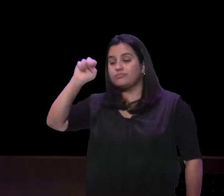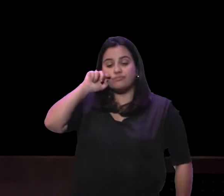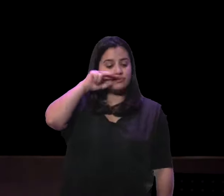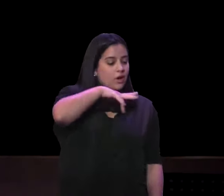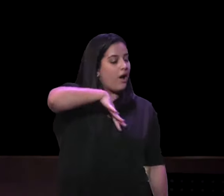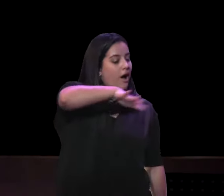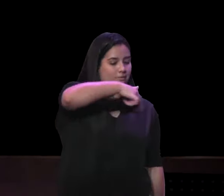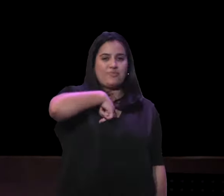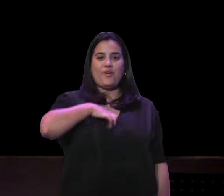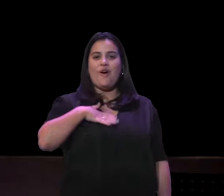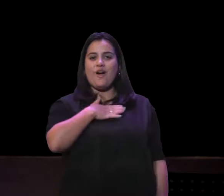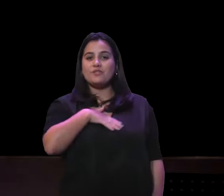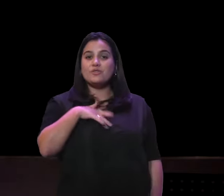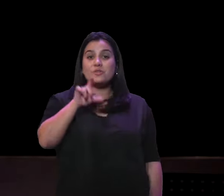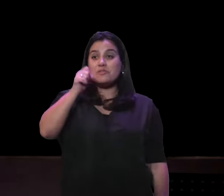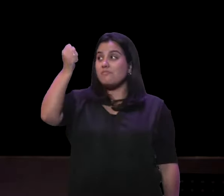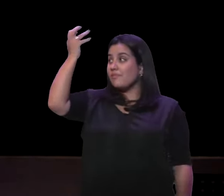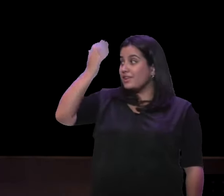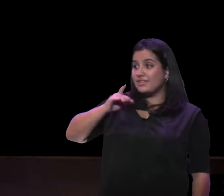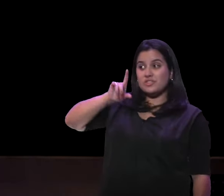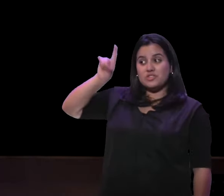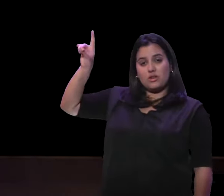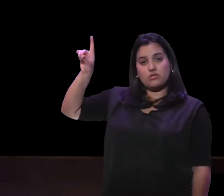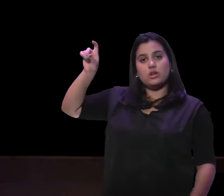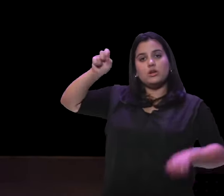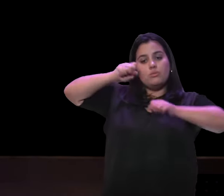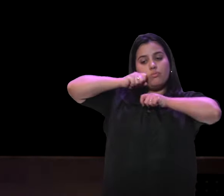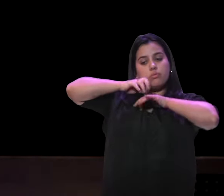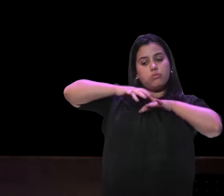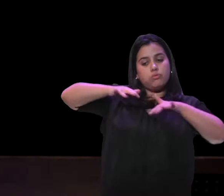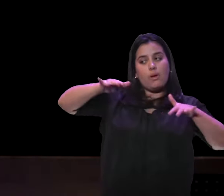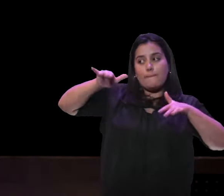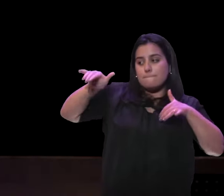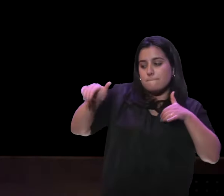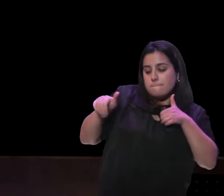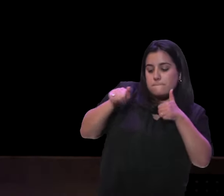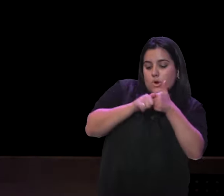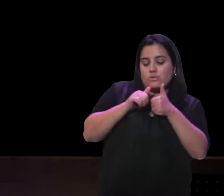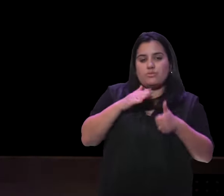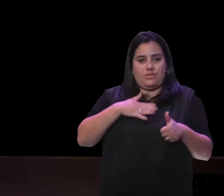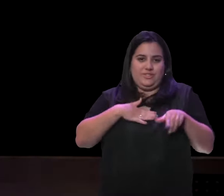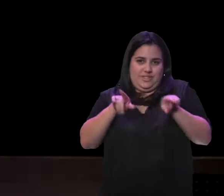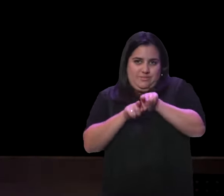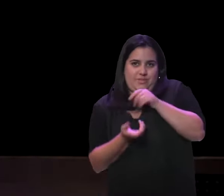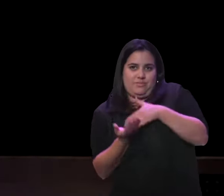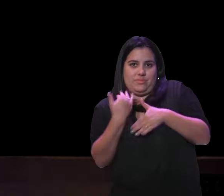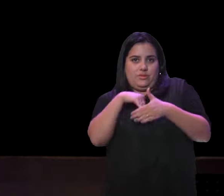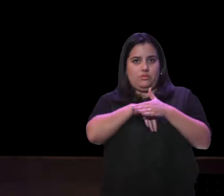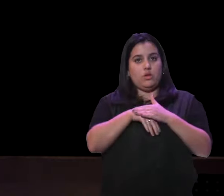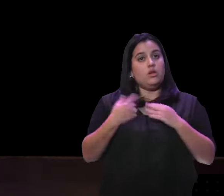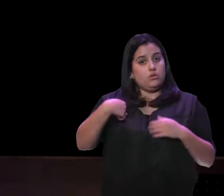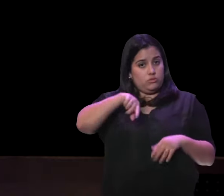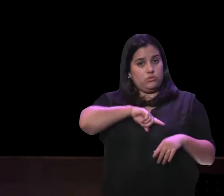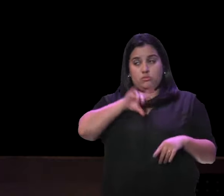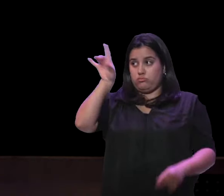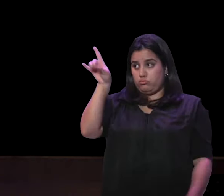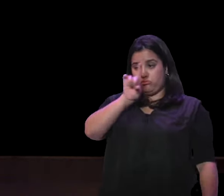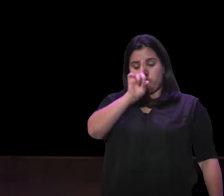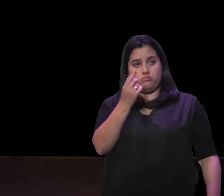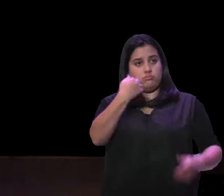a presença de Deus chega próximo da gente, mas dentro da gente. Nós somos o templo da presença